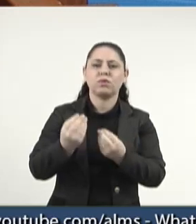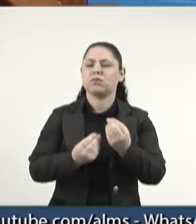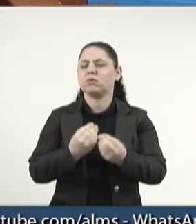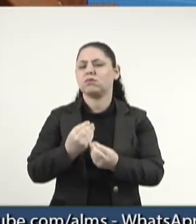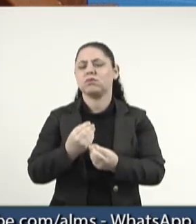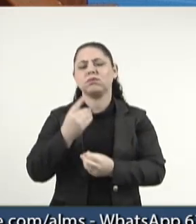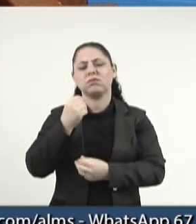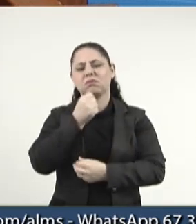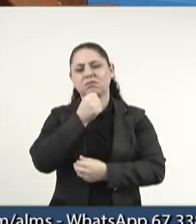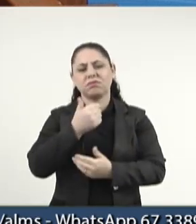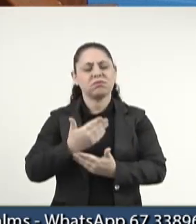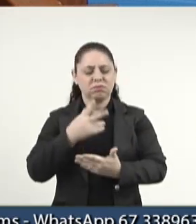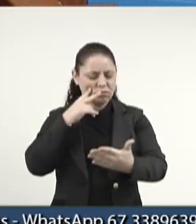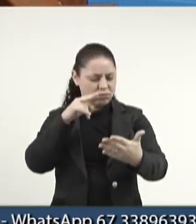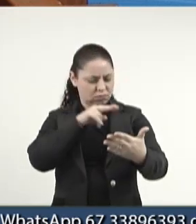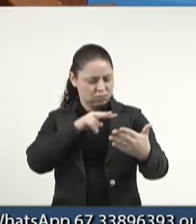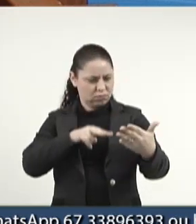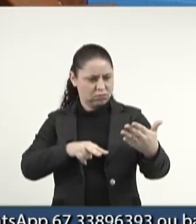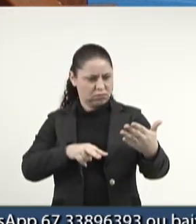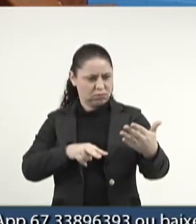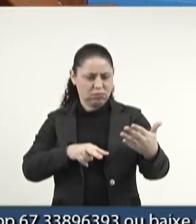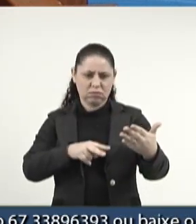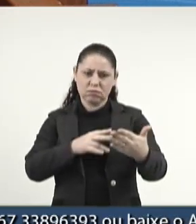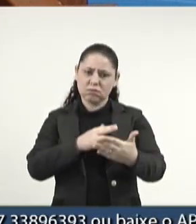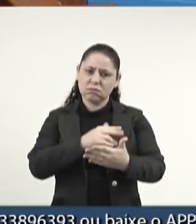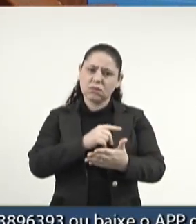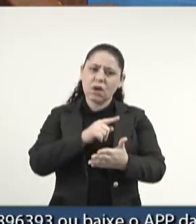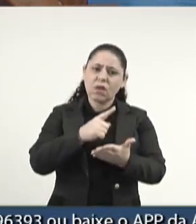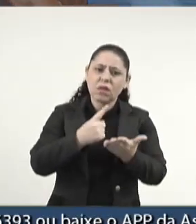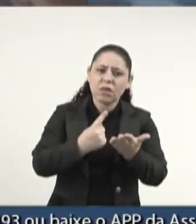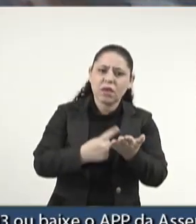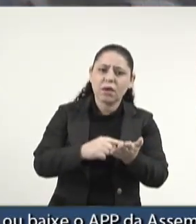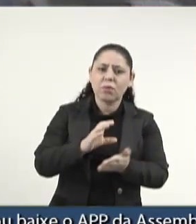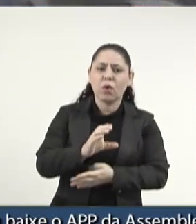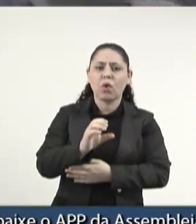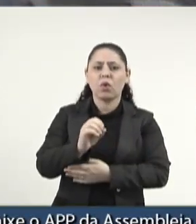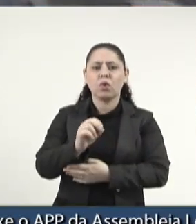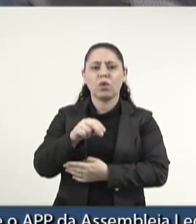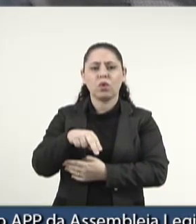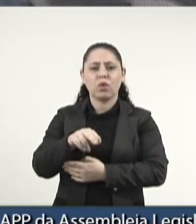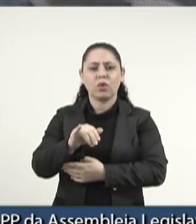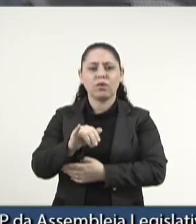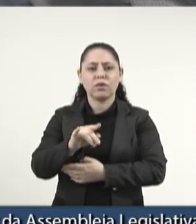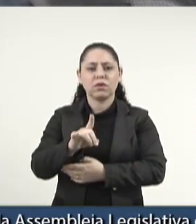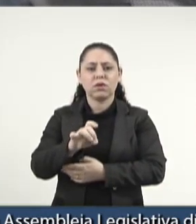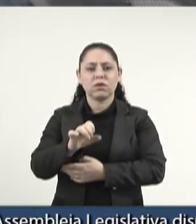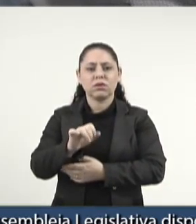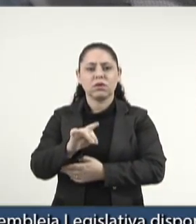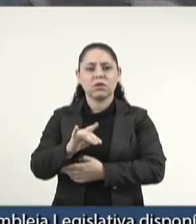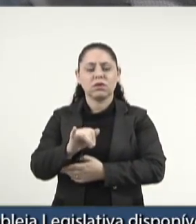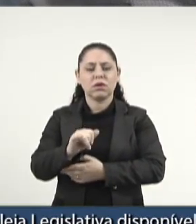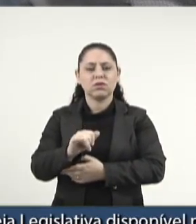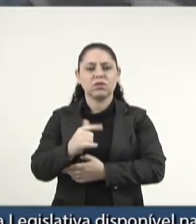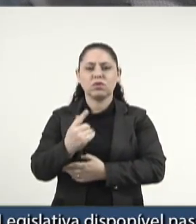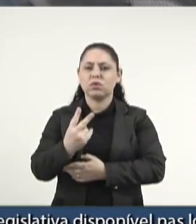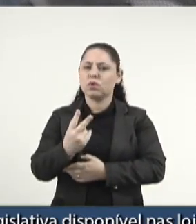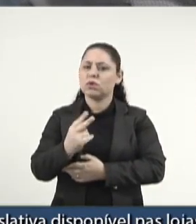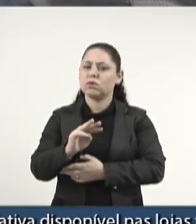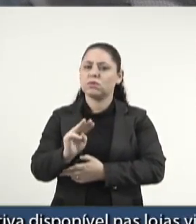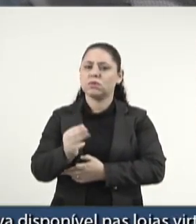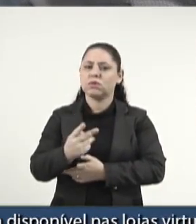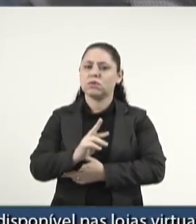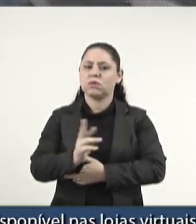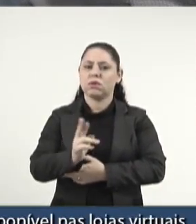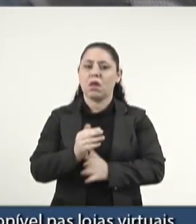deputado Neno Razuc, eu estou lendo um termo de confidencialidade de 2 milhões de reais que está